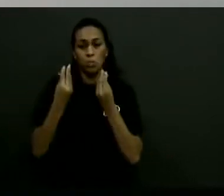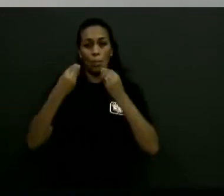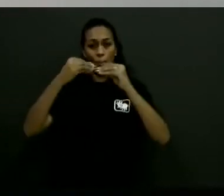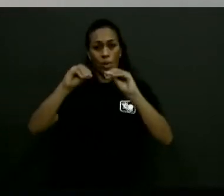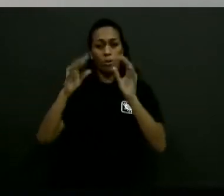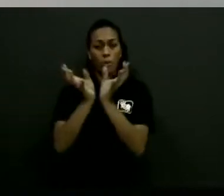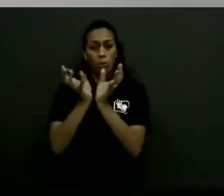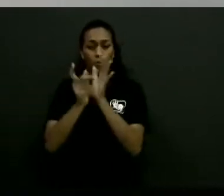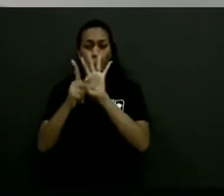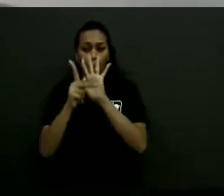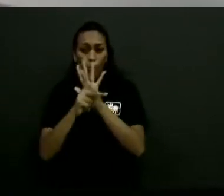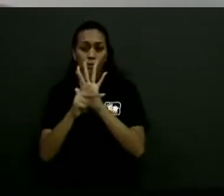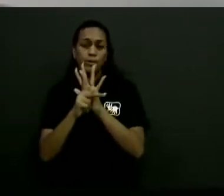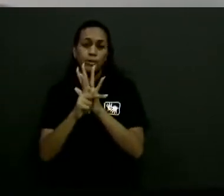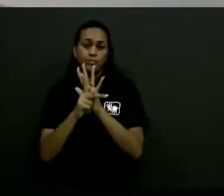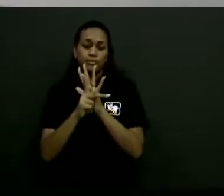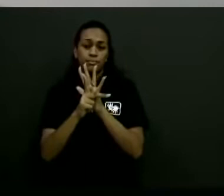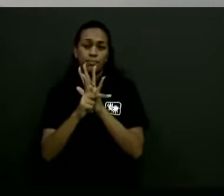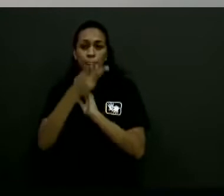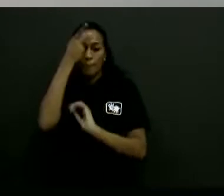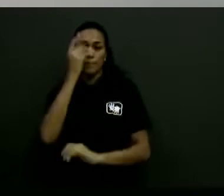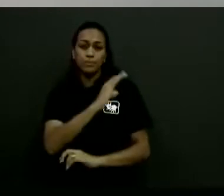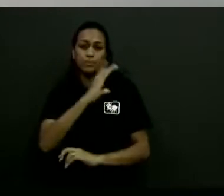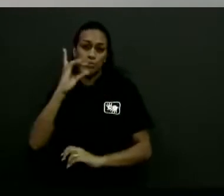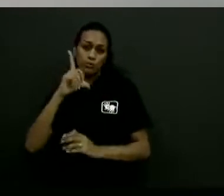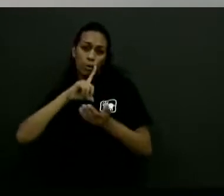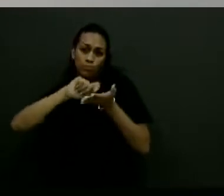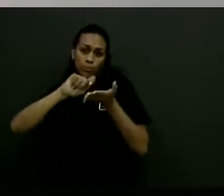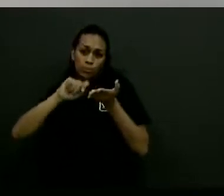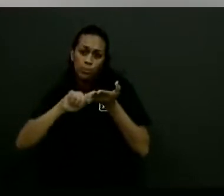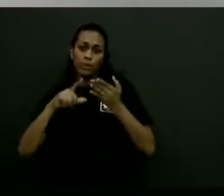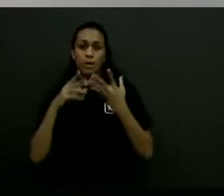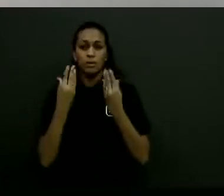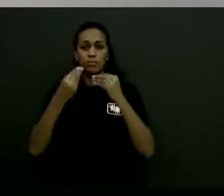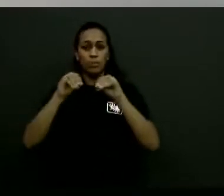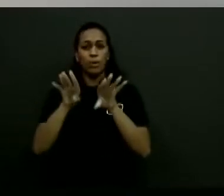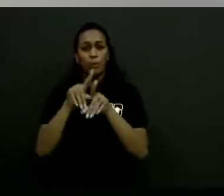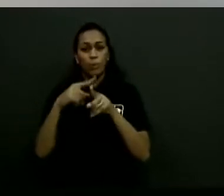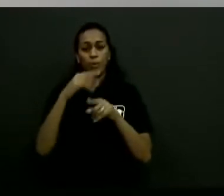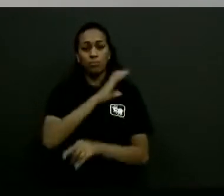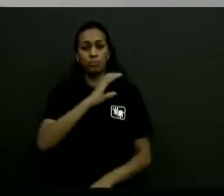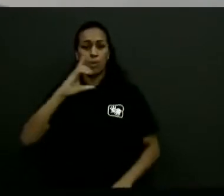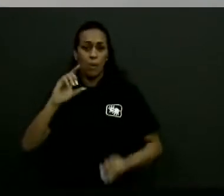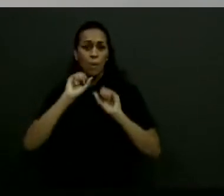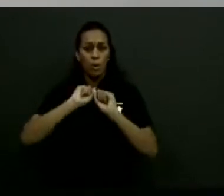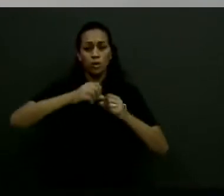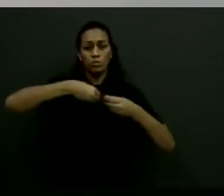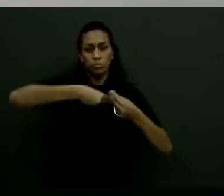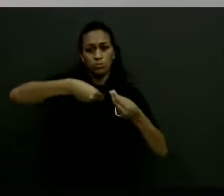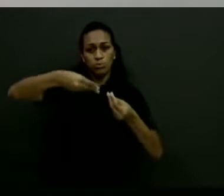dos coordenadores nacional aí, dentro das anotações, vou colocar porque os coordenadores podem distribuir para os seus